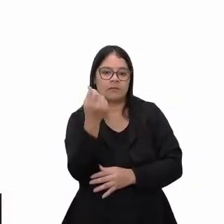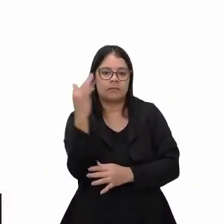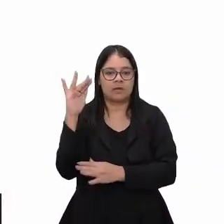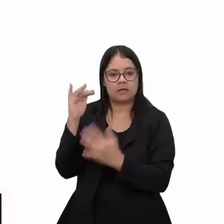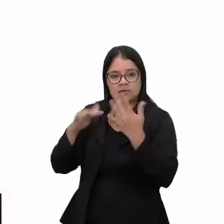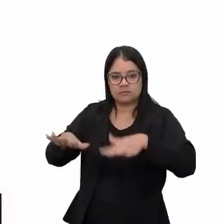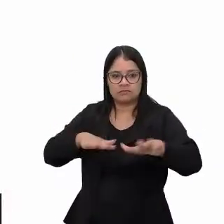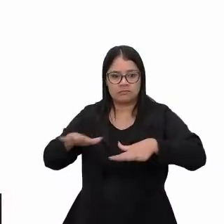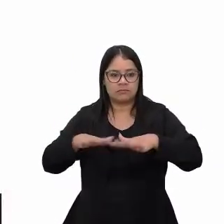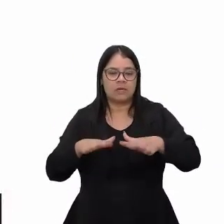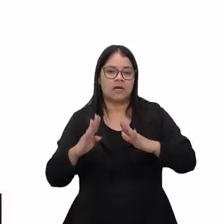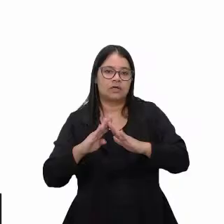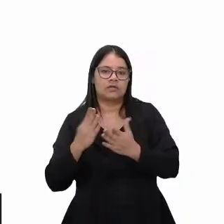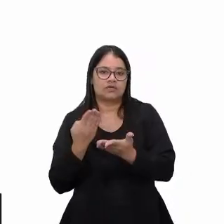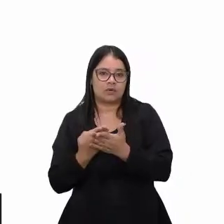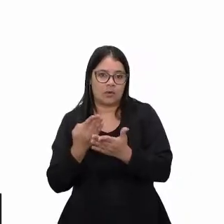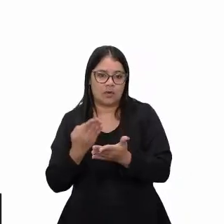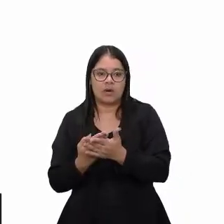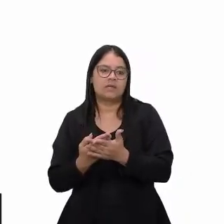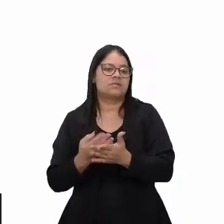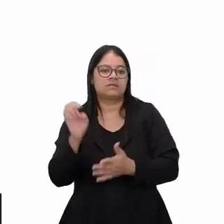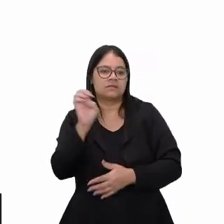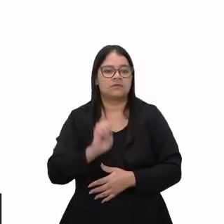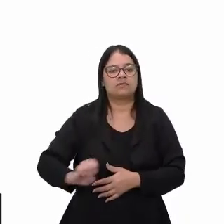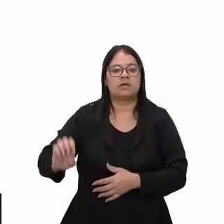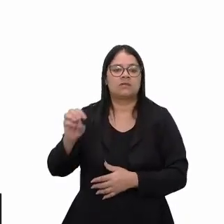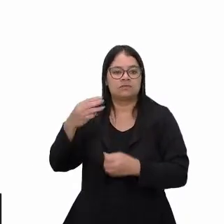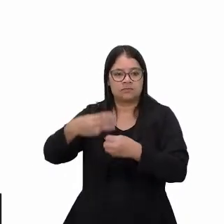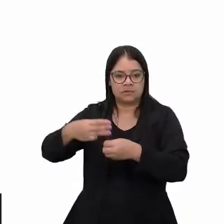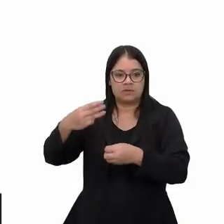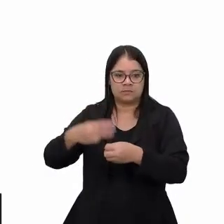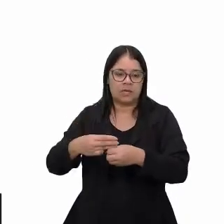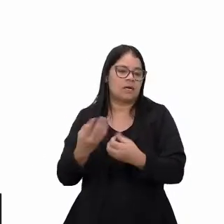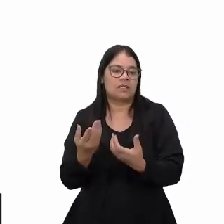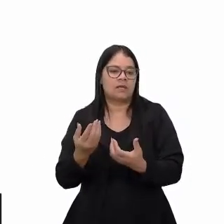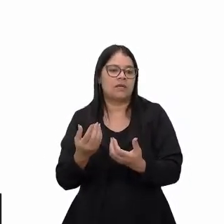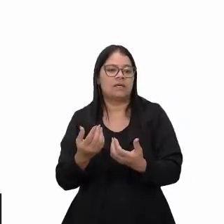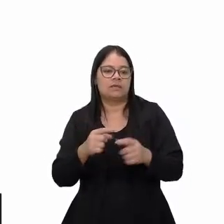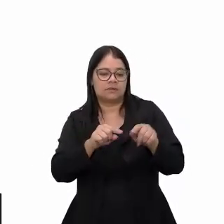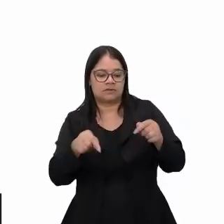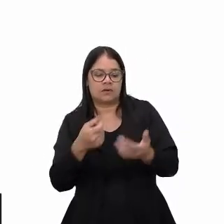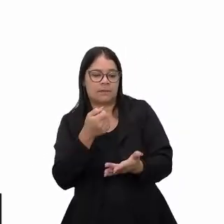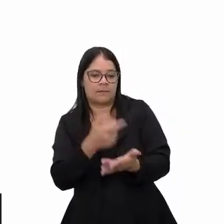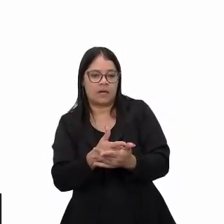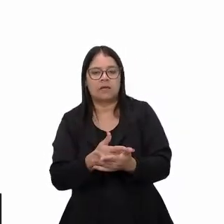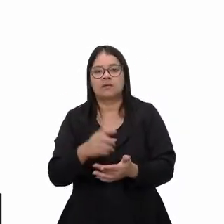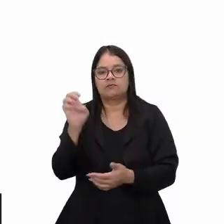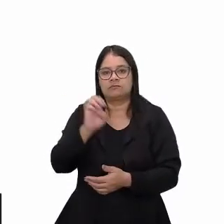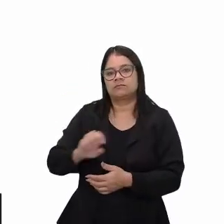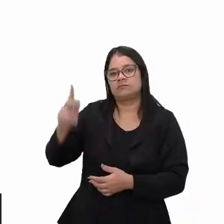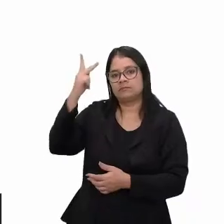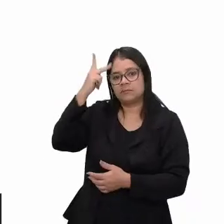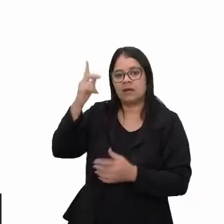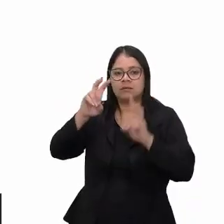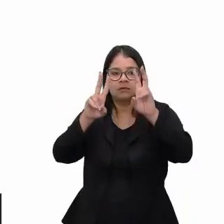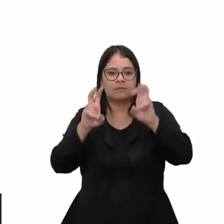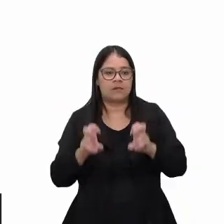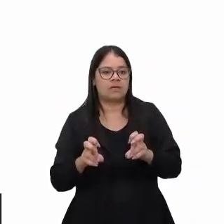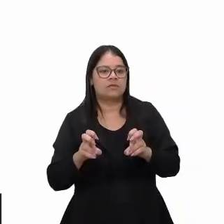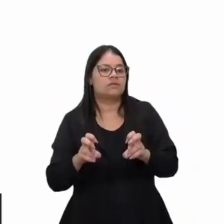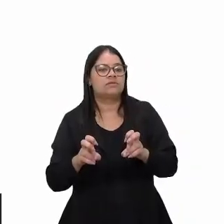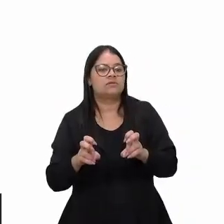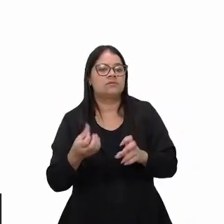de escolas estaduais, municipais e particulares do estado de São Paulo. E a temática dessa